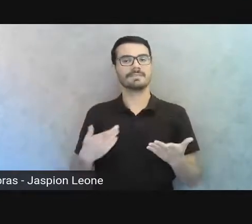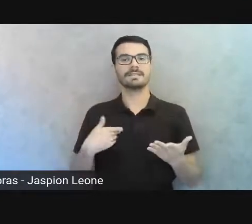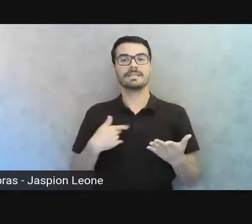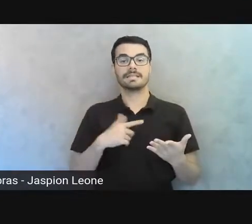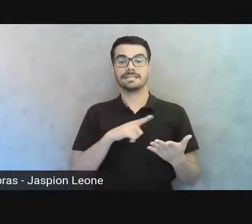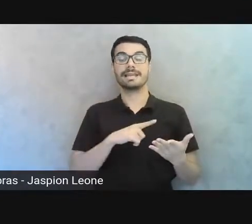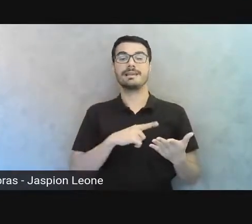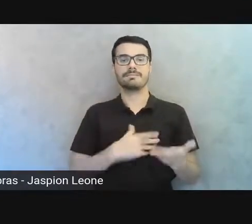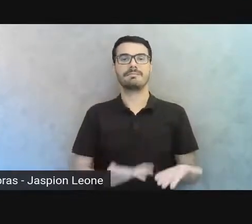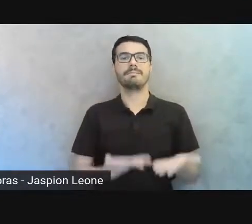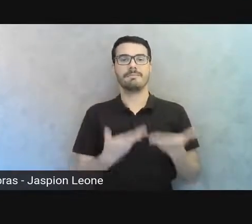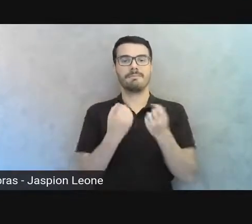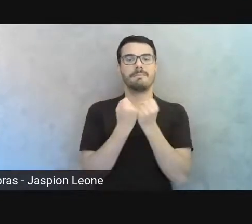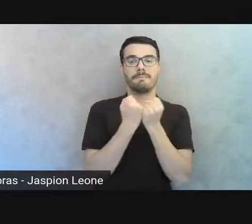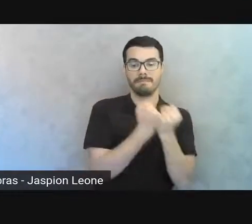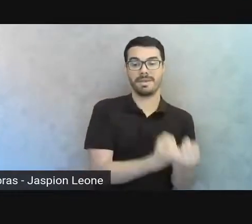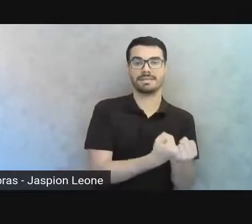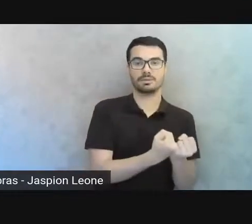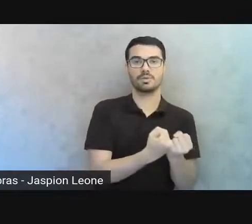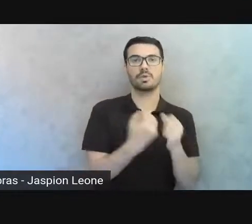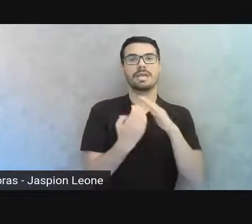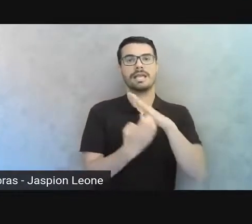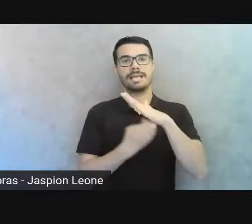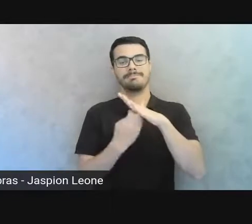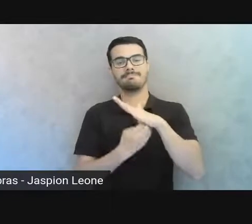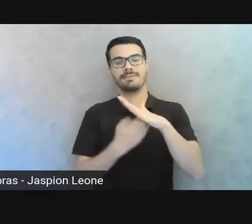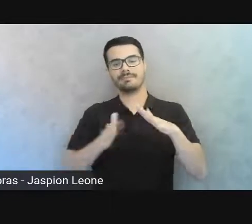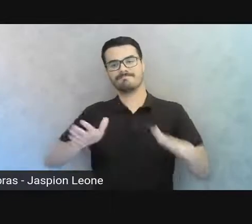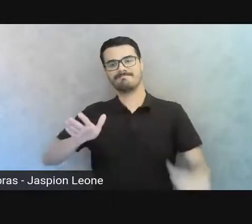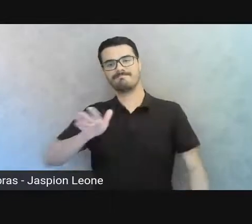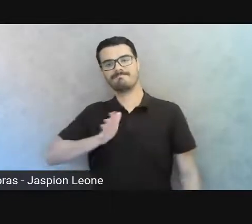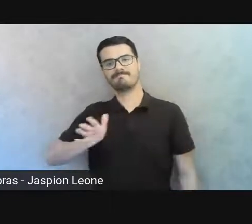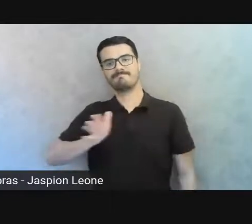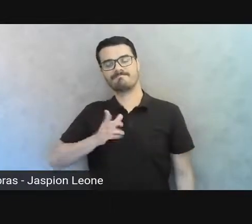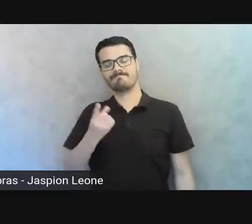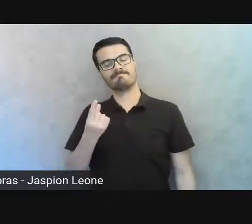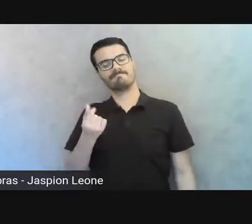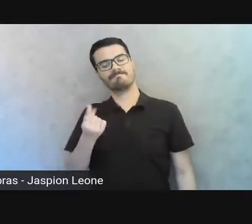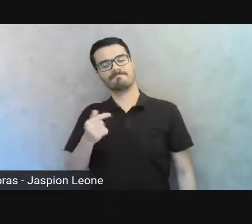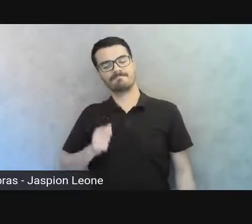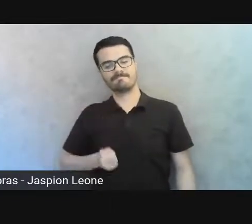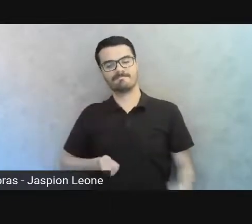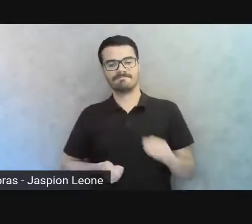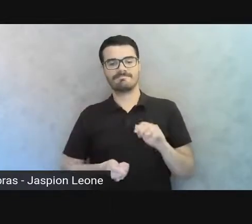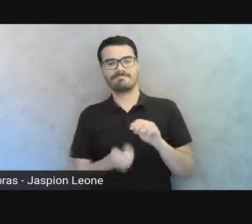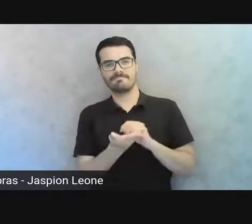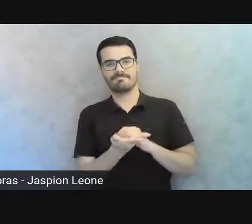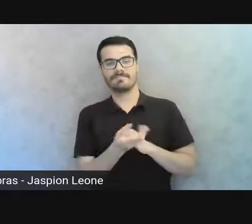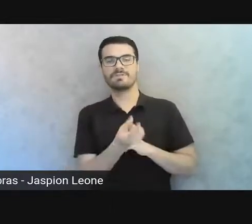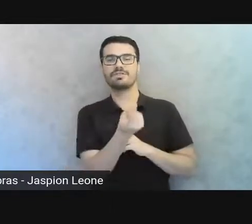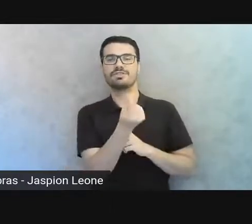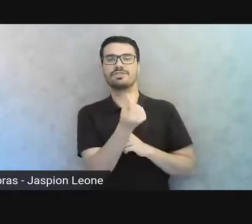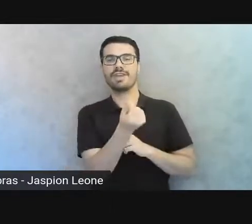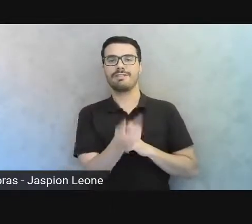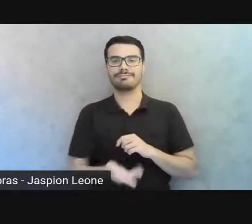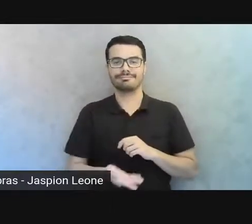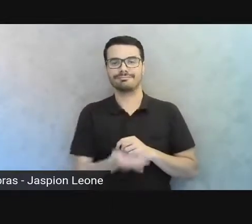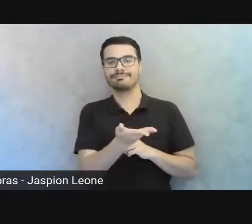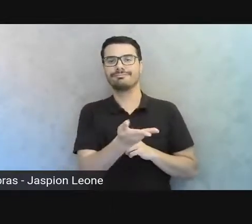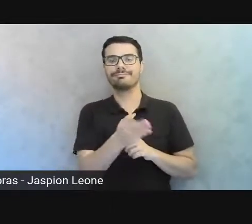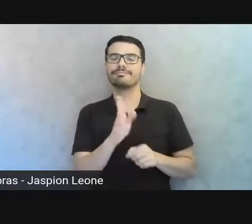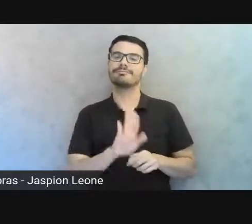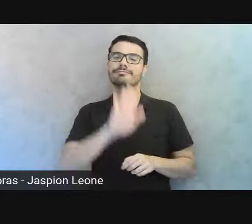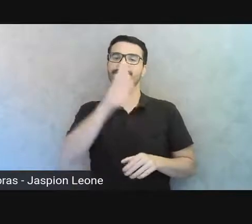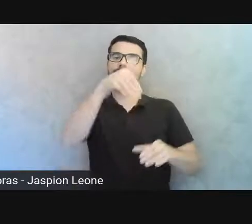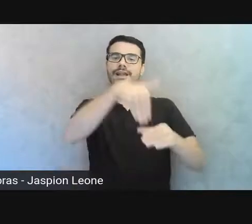eleitoral de grandes doadores, de setores concentrados, oligopolizados. E o Bruno Caraza, aqui presente, é